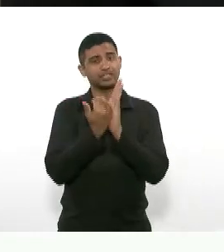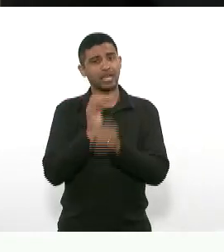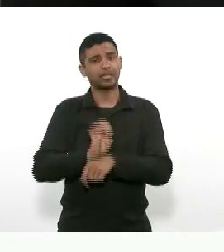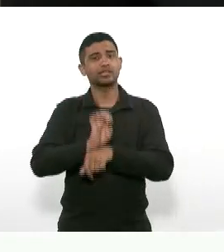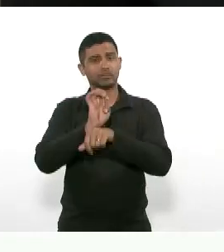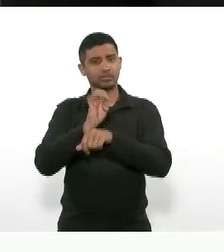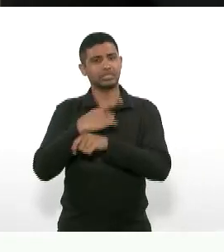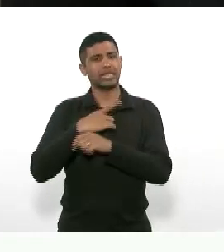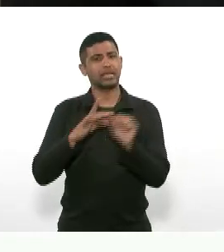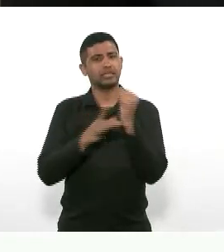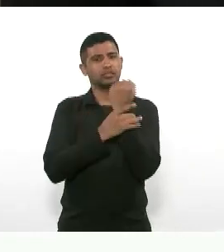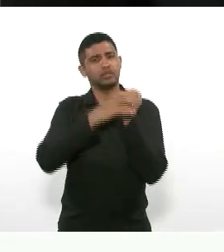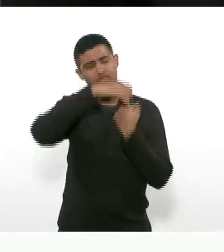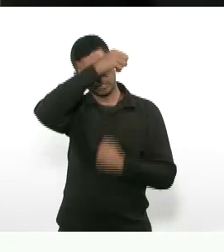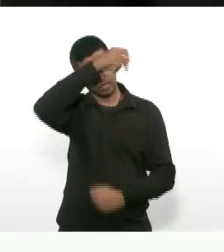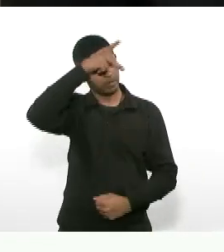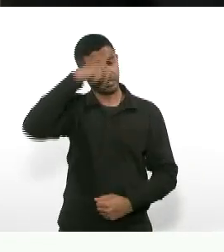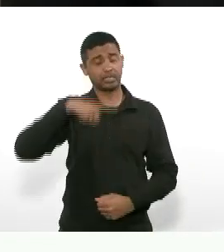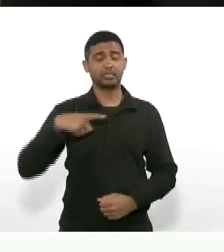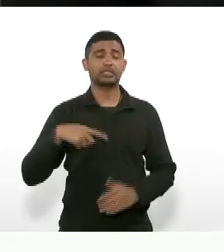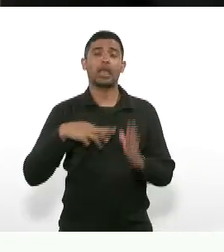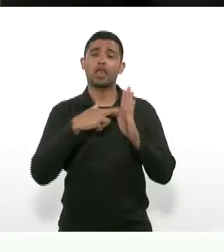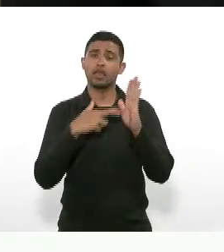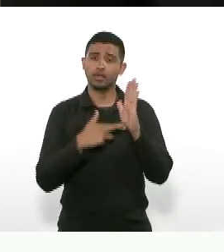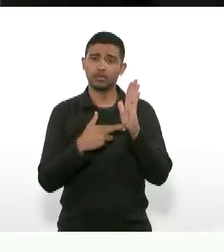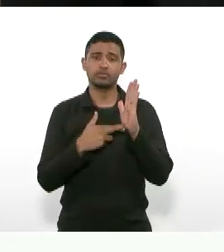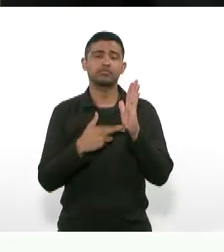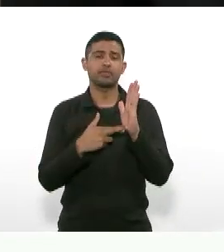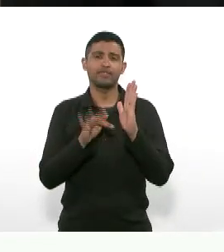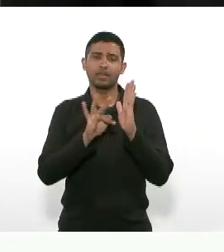como parâmetro a normativa federal,